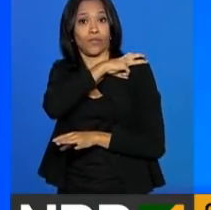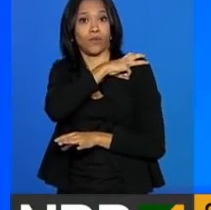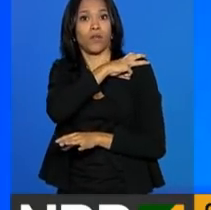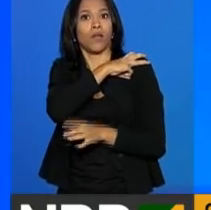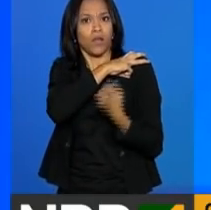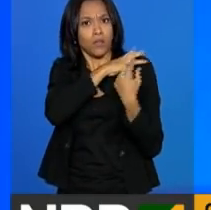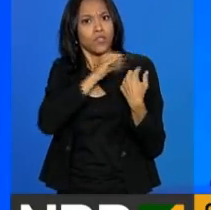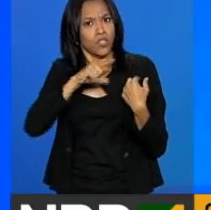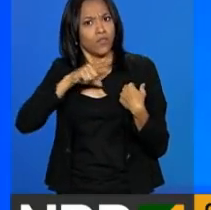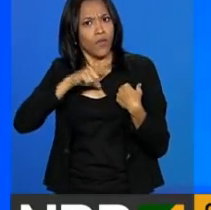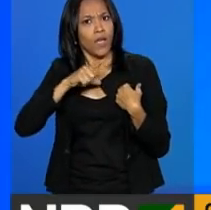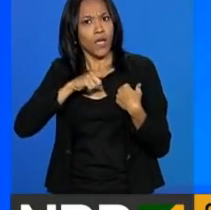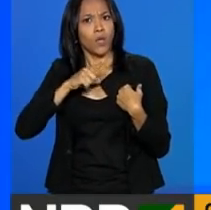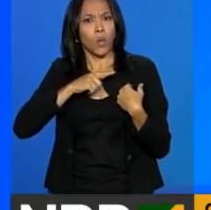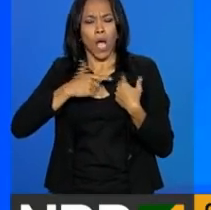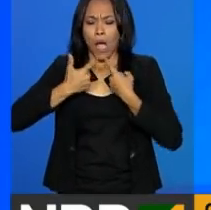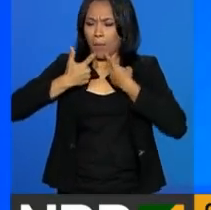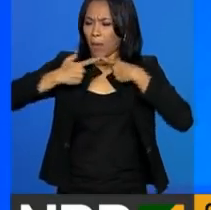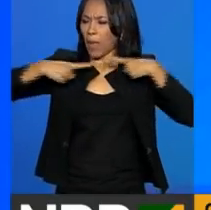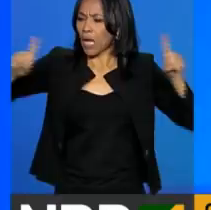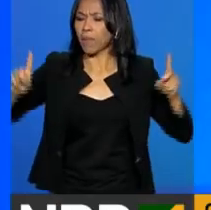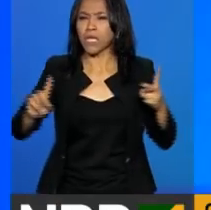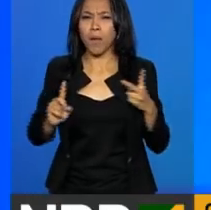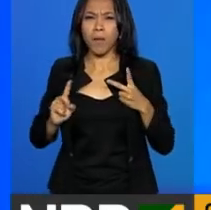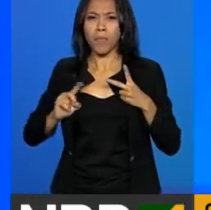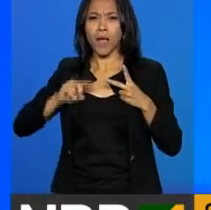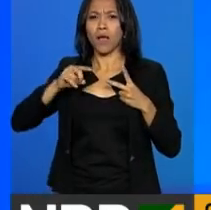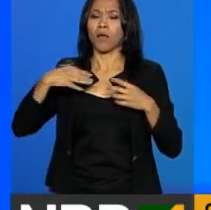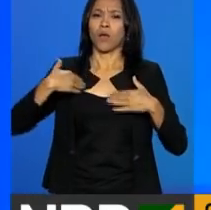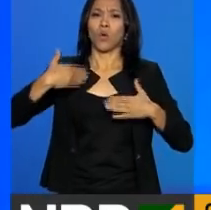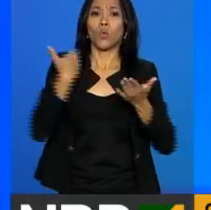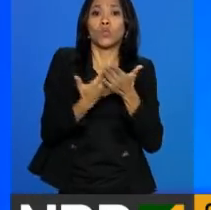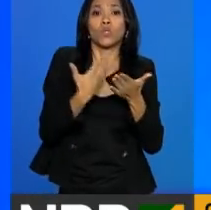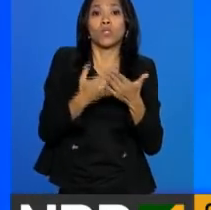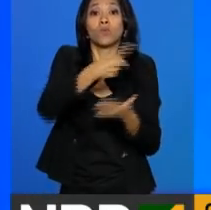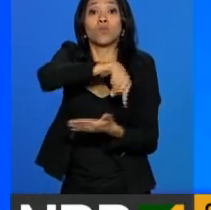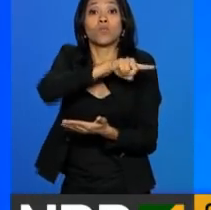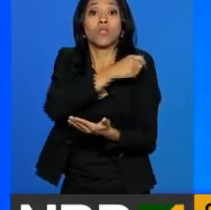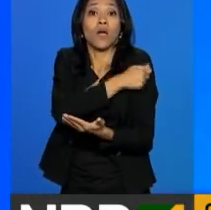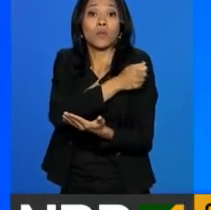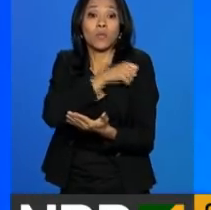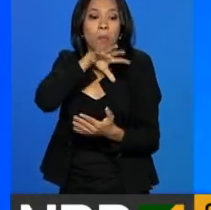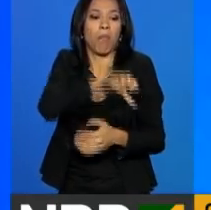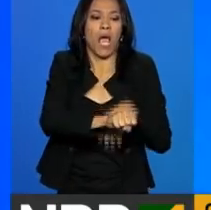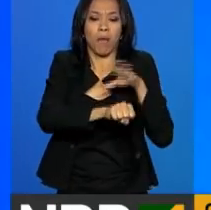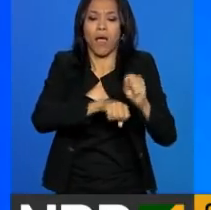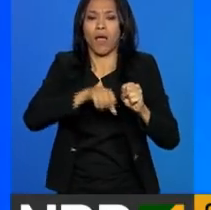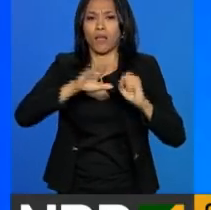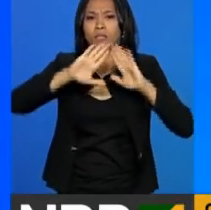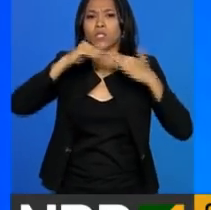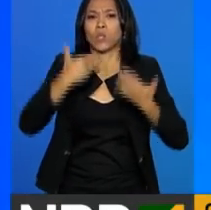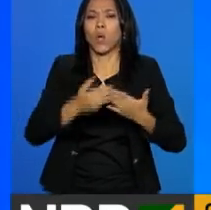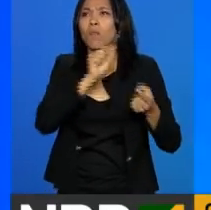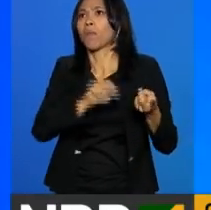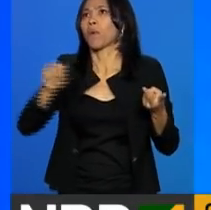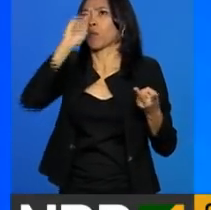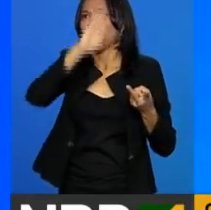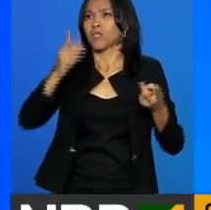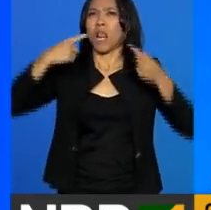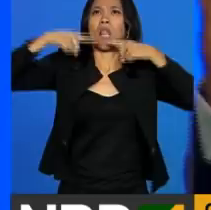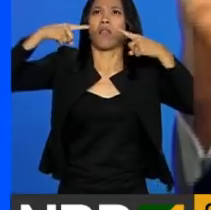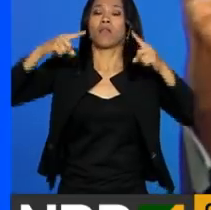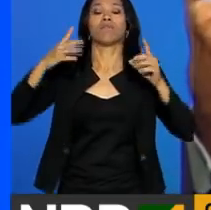em que se fez da reforma houve ocupações escola etc mas e olha eu fui presidente da câmara deputados há 20 anos atrás